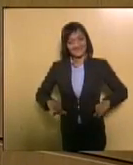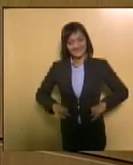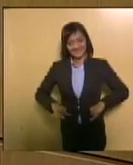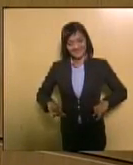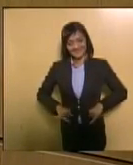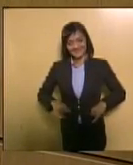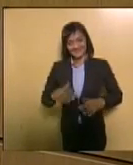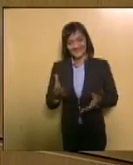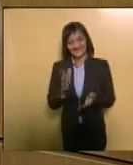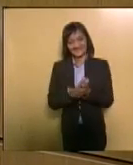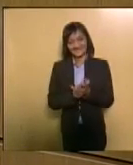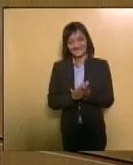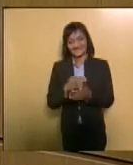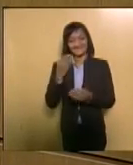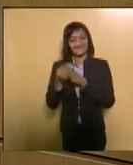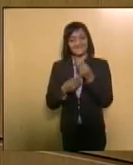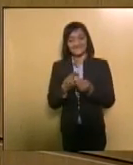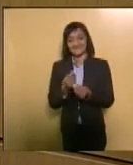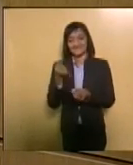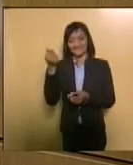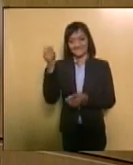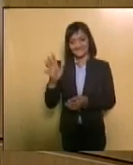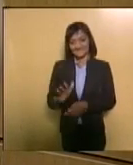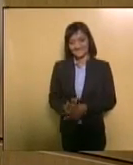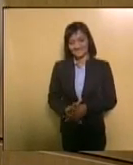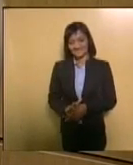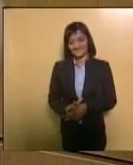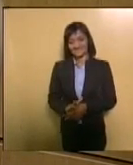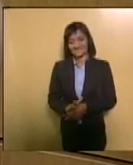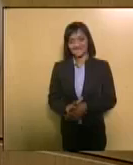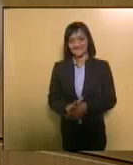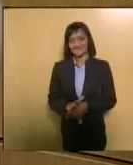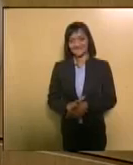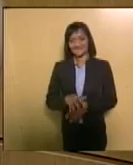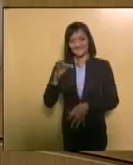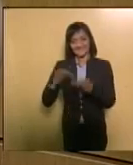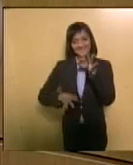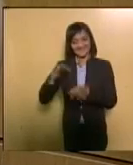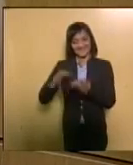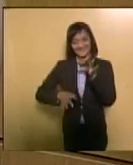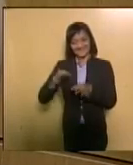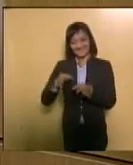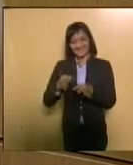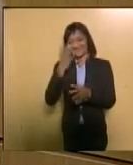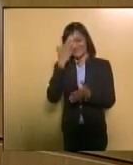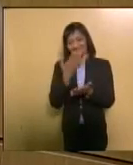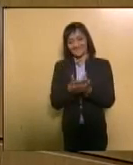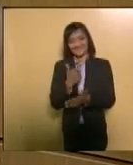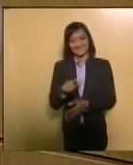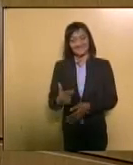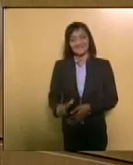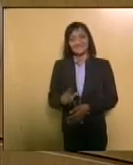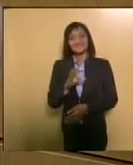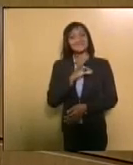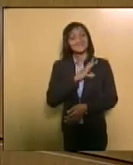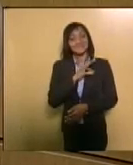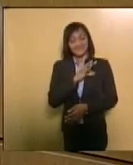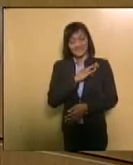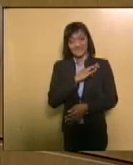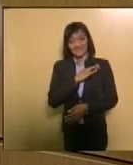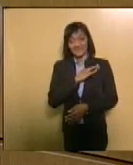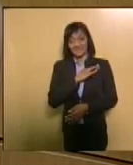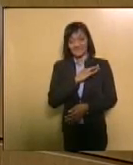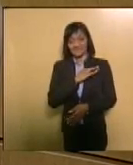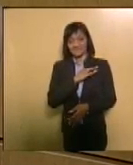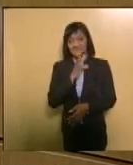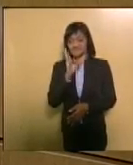desdobramentos dessa crise com a descrença da população na justiça po acaba sendo a face mais visível do